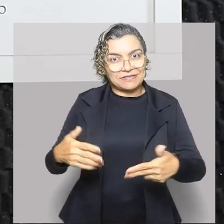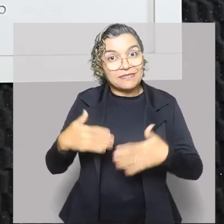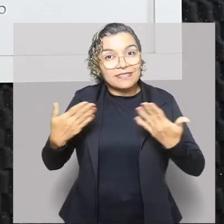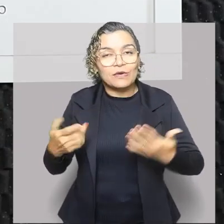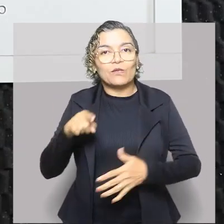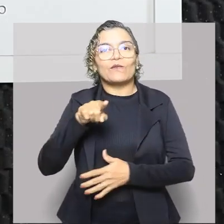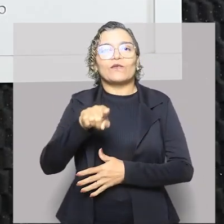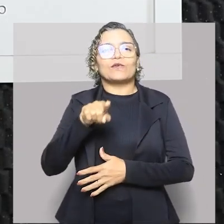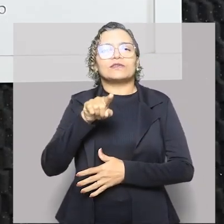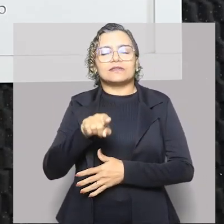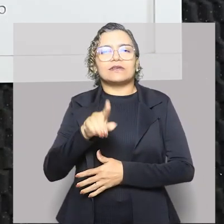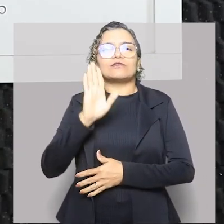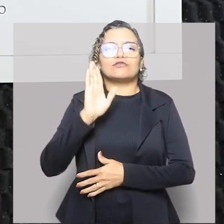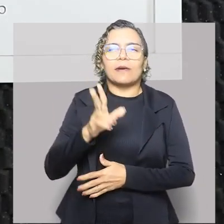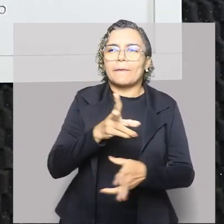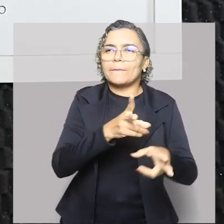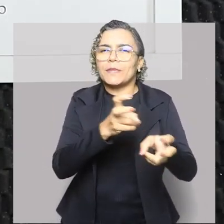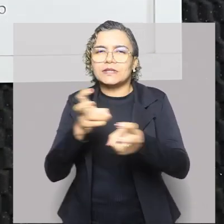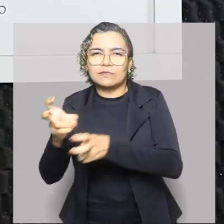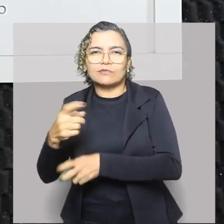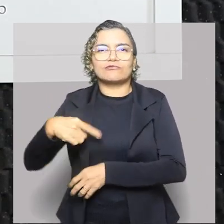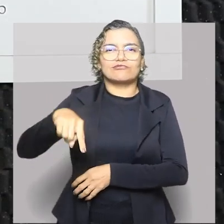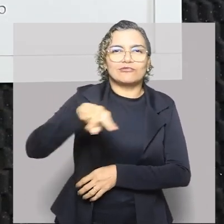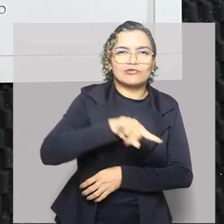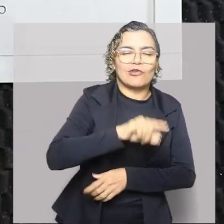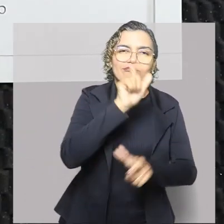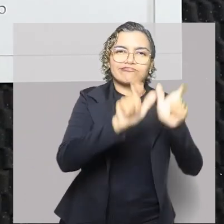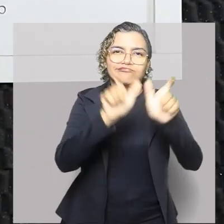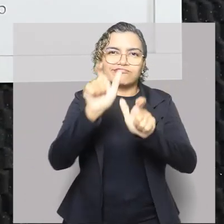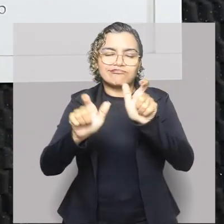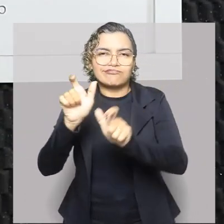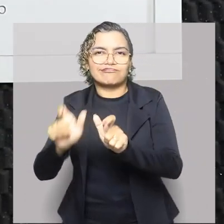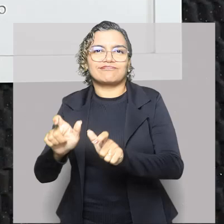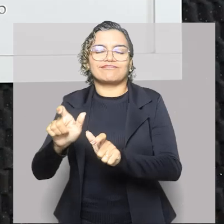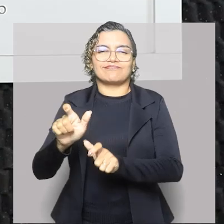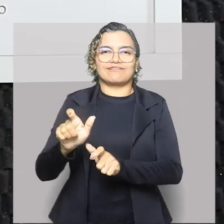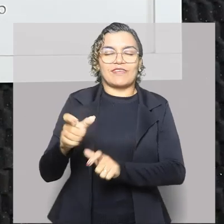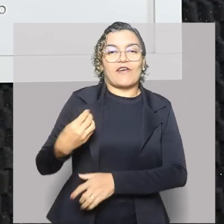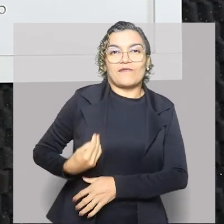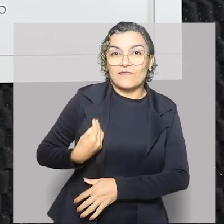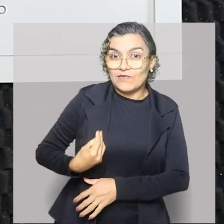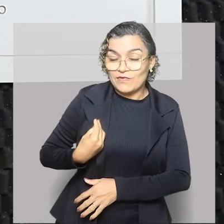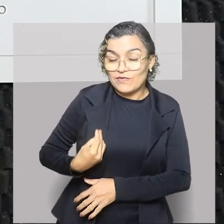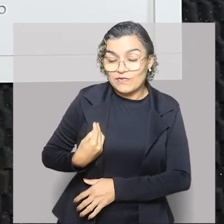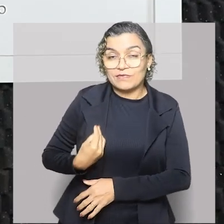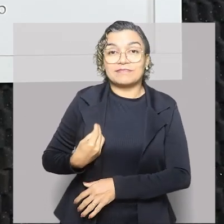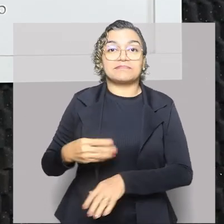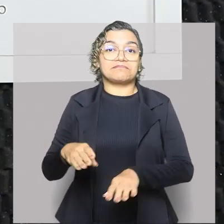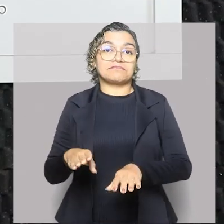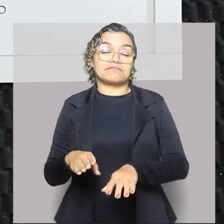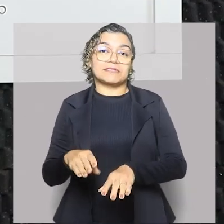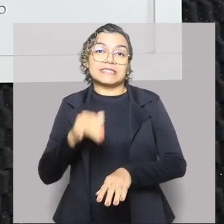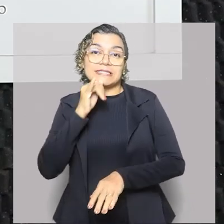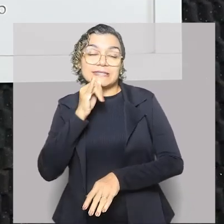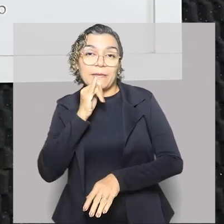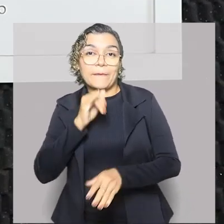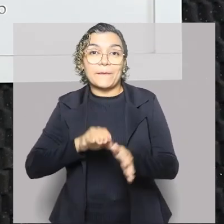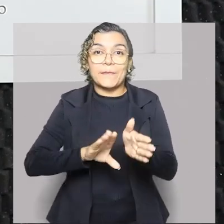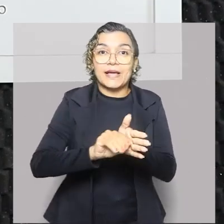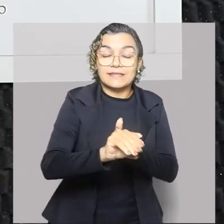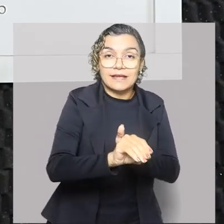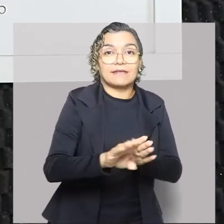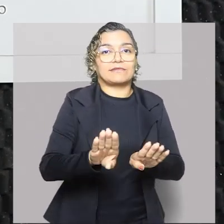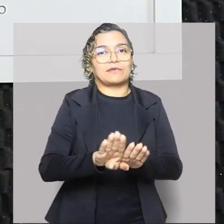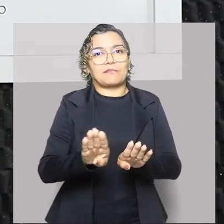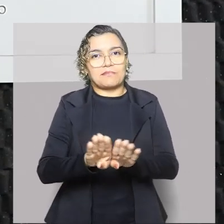certeza, ouve aí falar que nós somos seres vivos, os fungos são seres vivos, as bactérias são seres